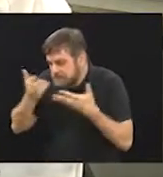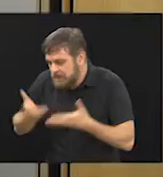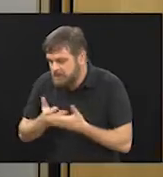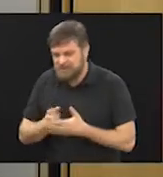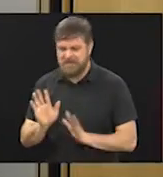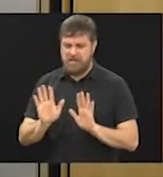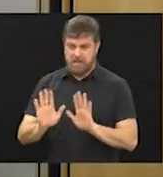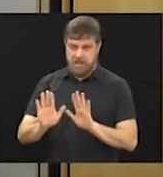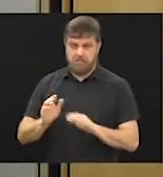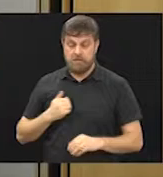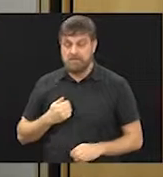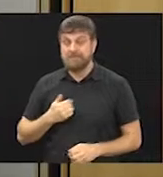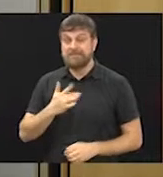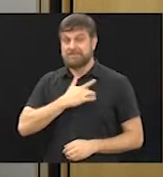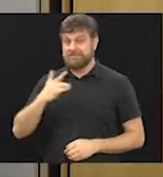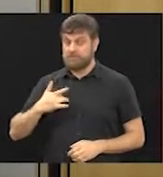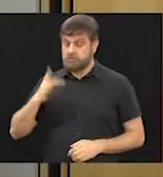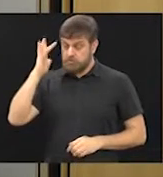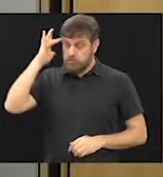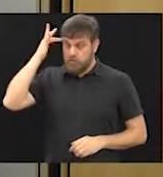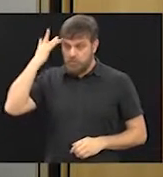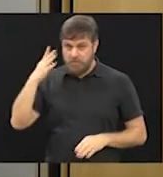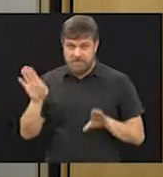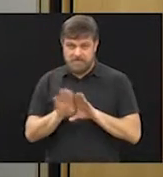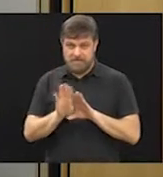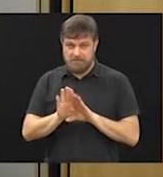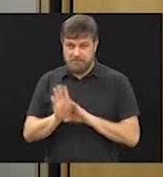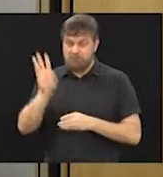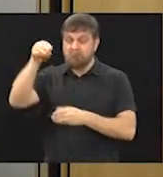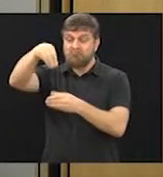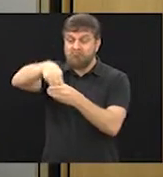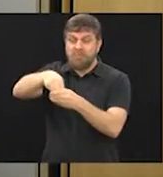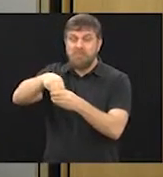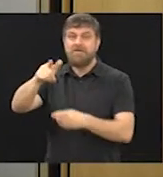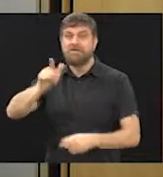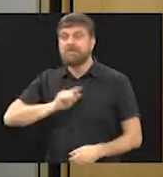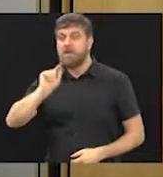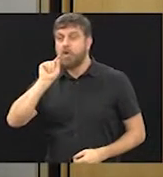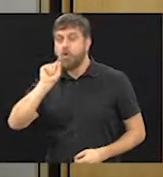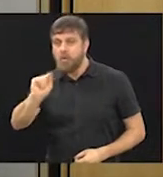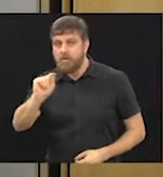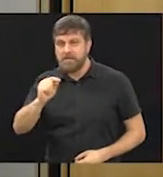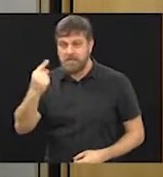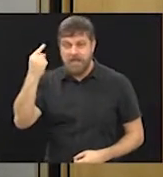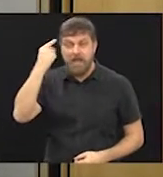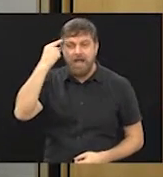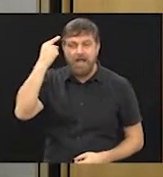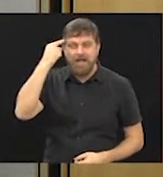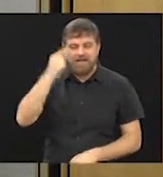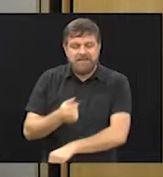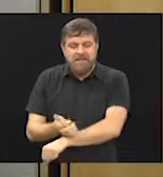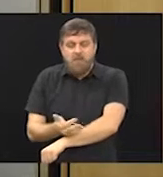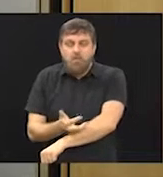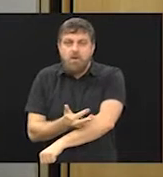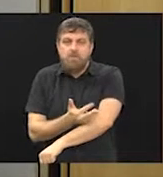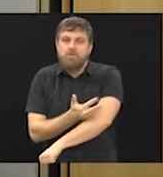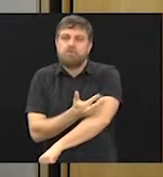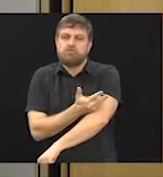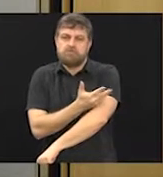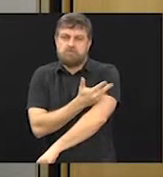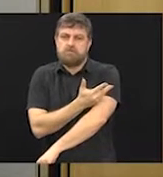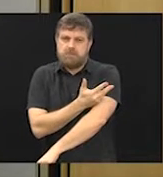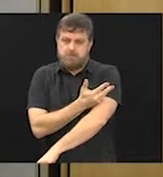hoje, saúde, você tem que incluir muito e muito a parte psíquica, que é